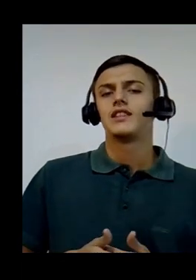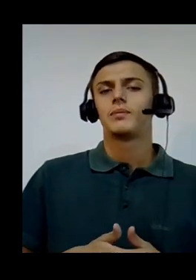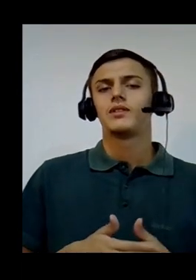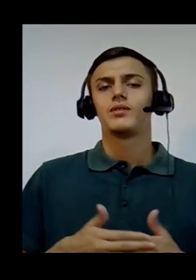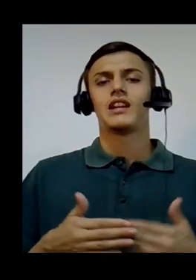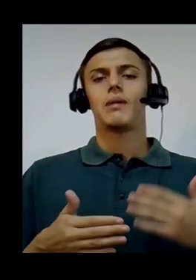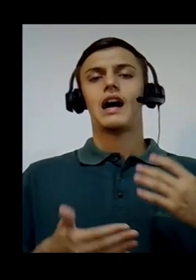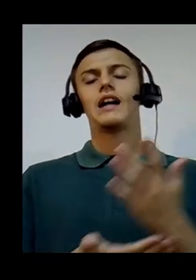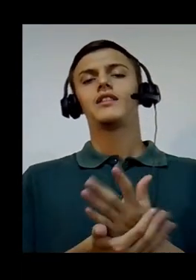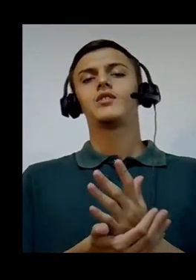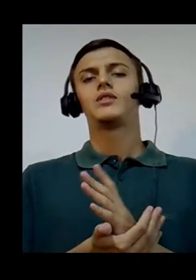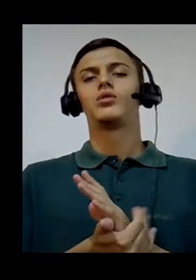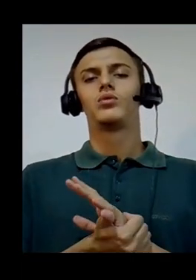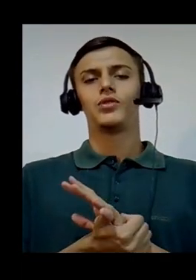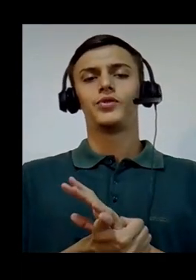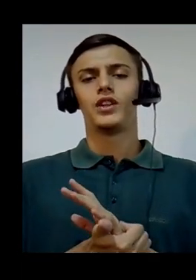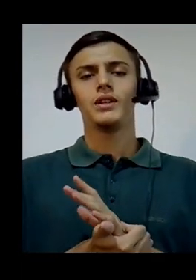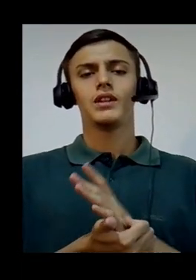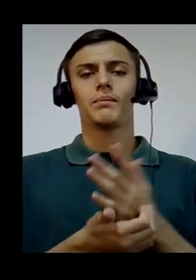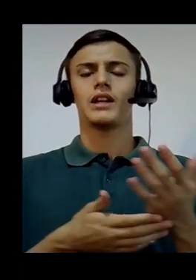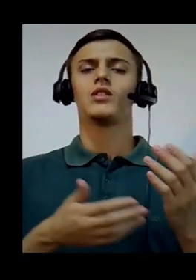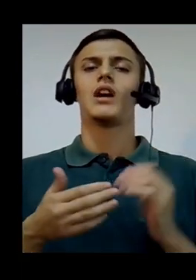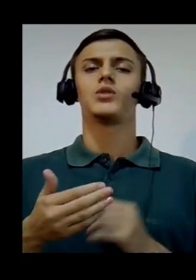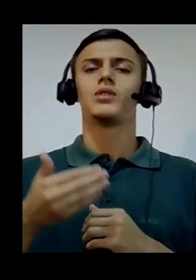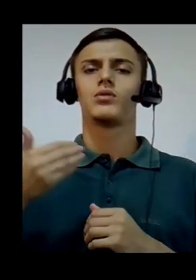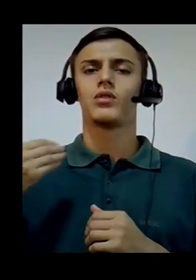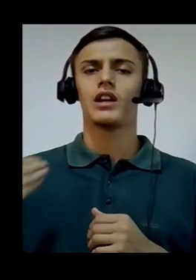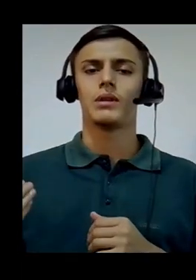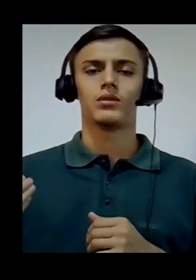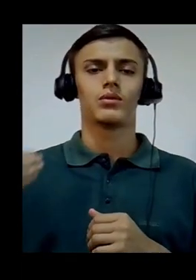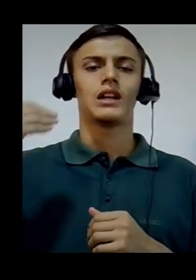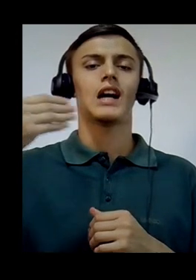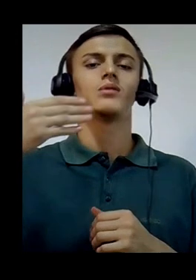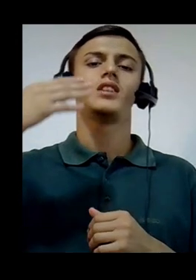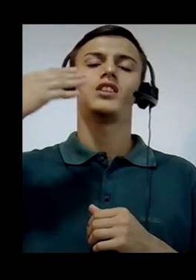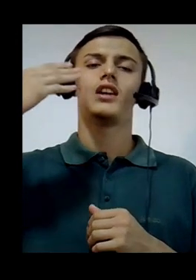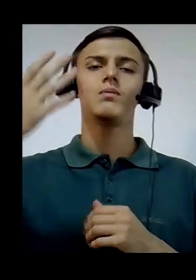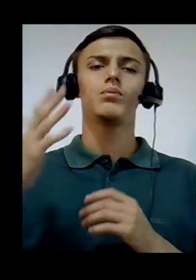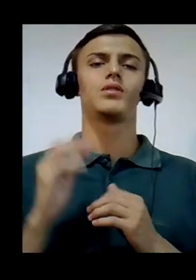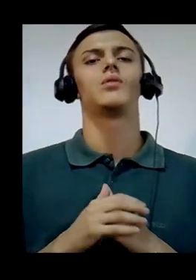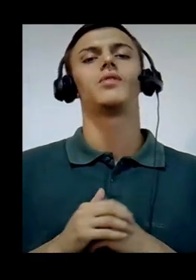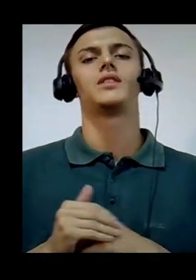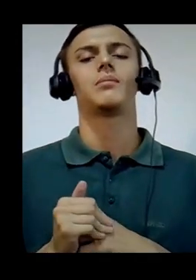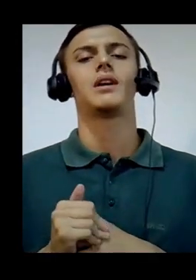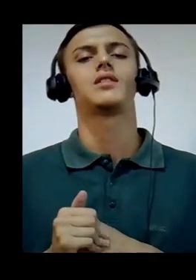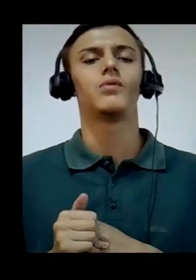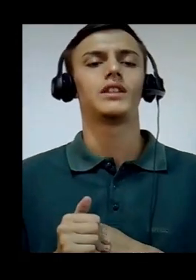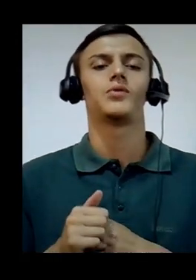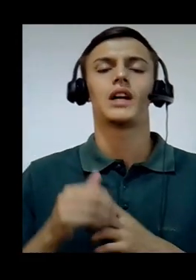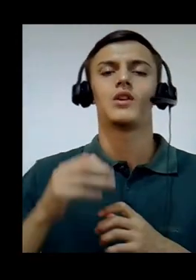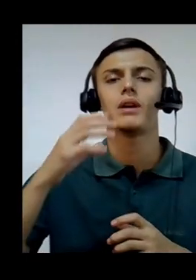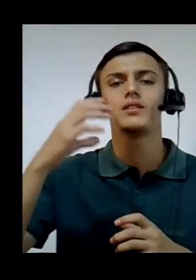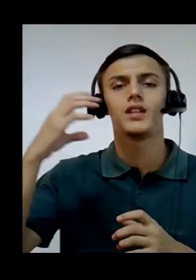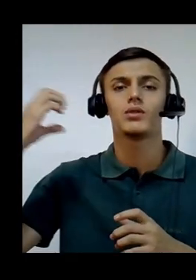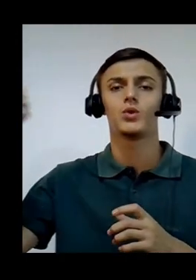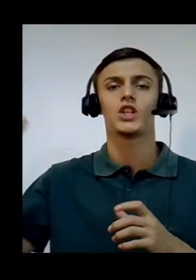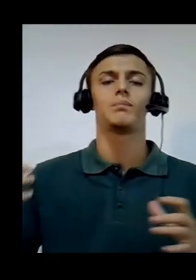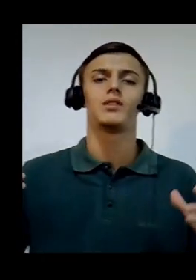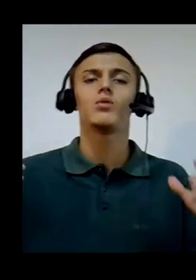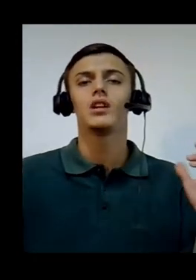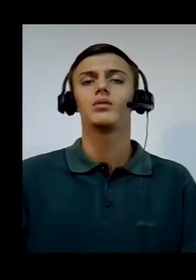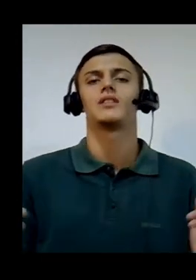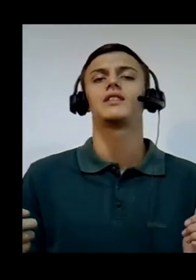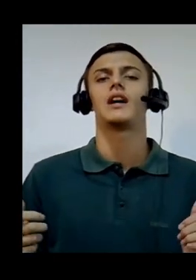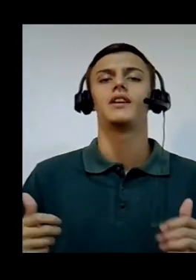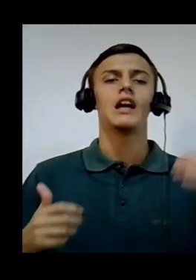Lembrando que as escadas elas precisam ser amarradas numa estrutura firme para que não haja o risco de escorregamento. Caso seja impossível fazer essa amarração, vai ter que ficar ali um parceiro seu